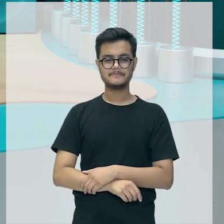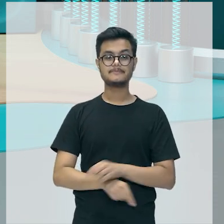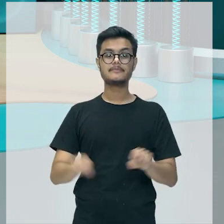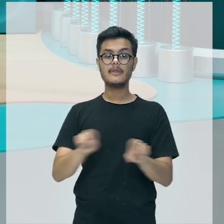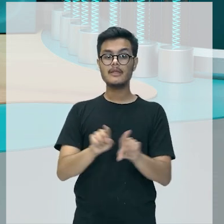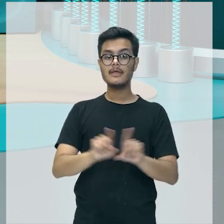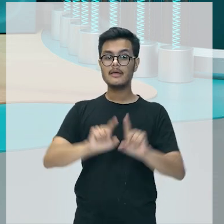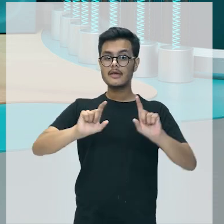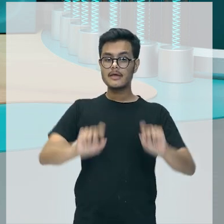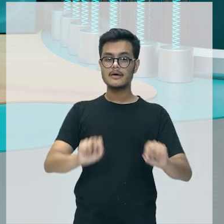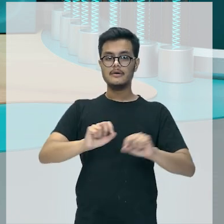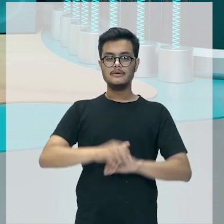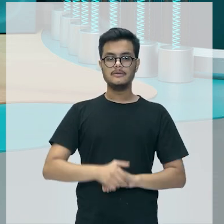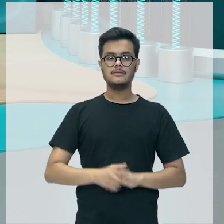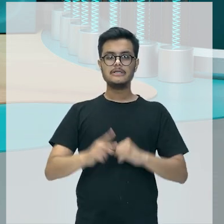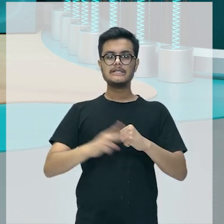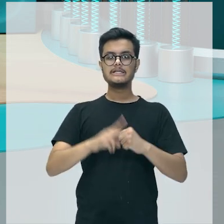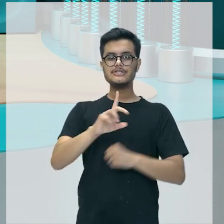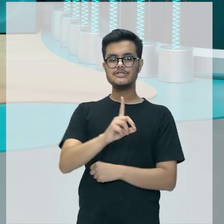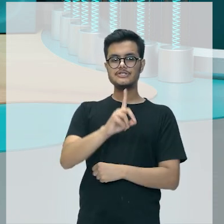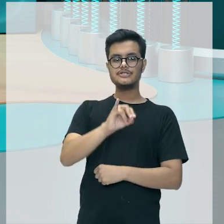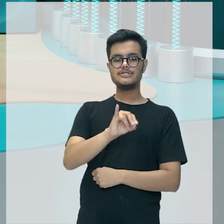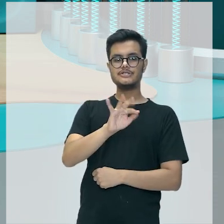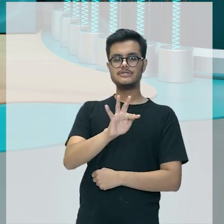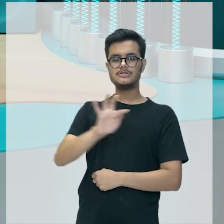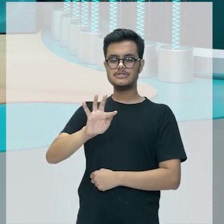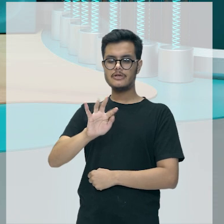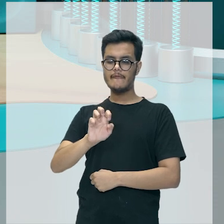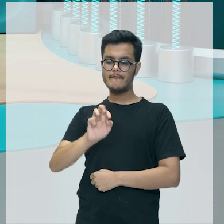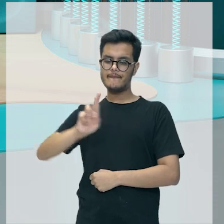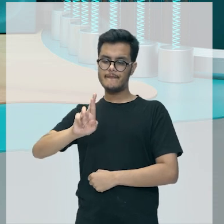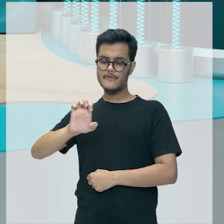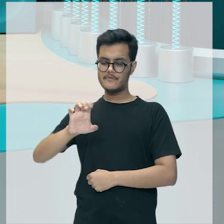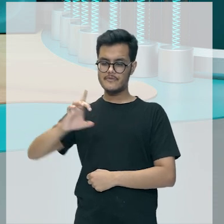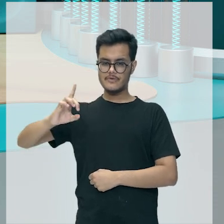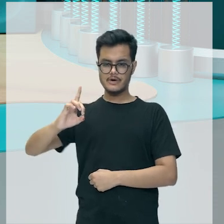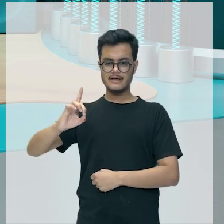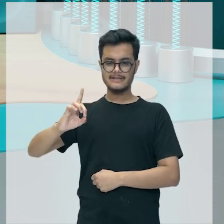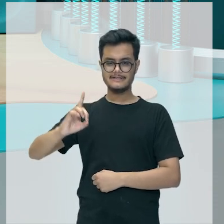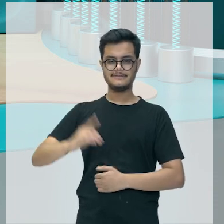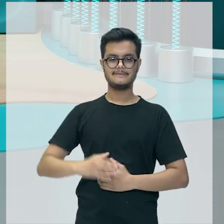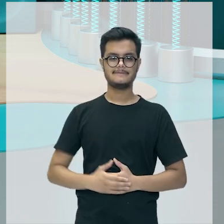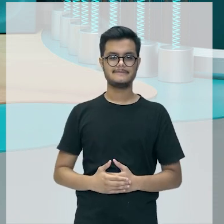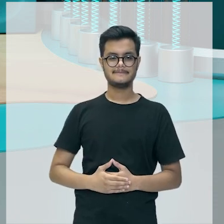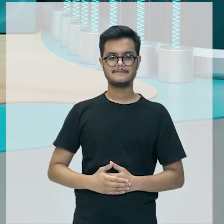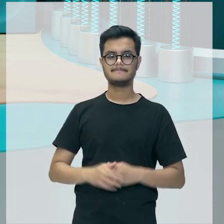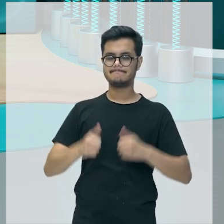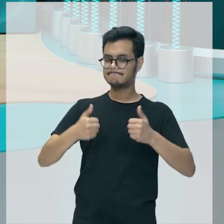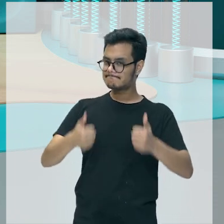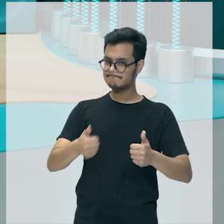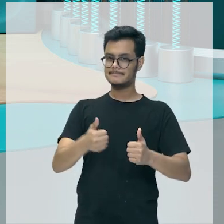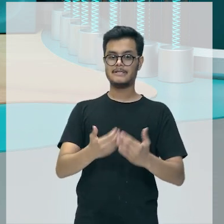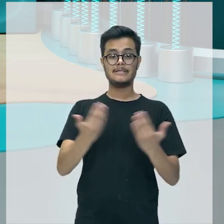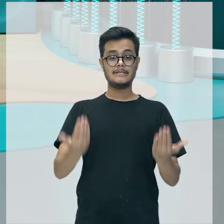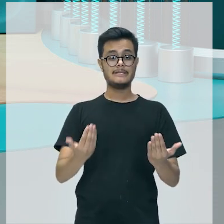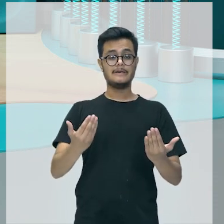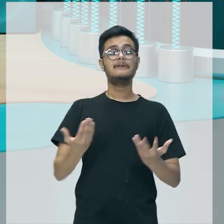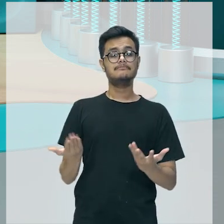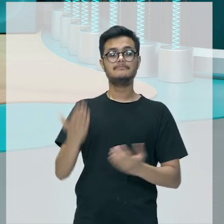aqui também, que é o verbo defer, que é diferir, tá? O passado